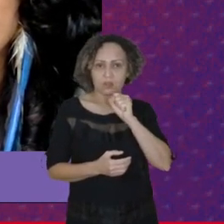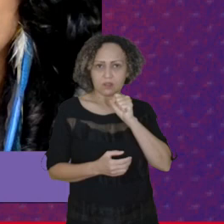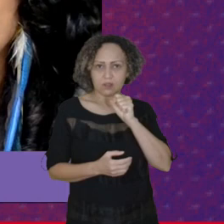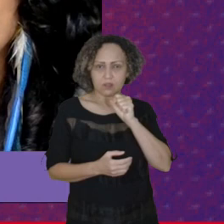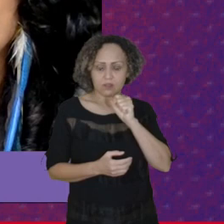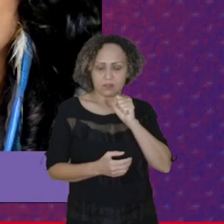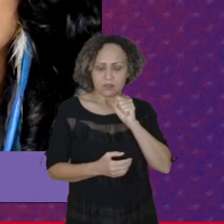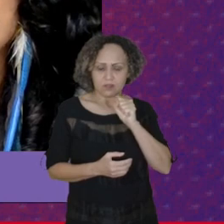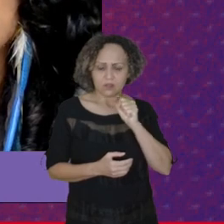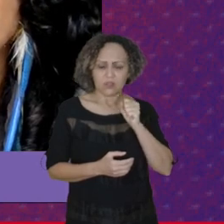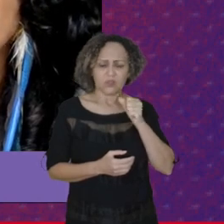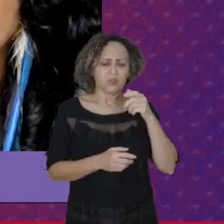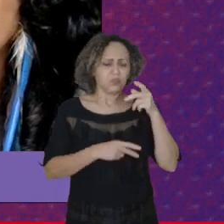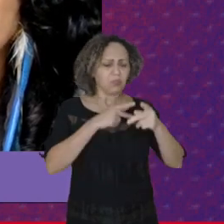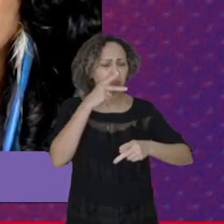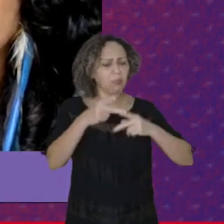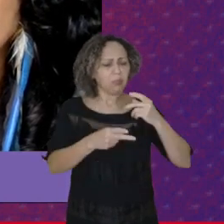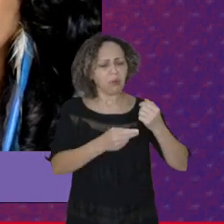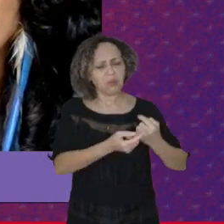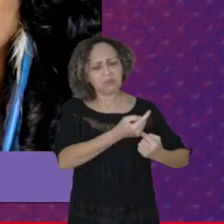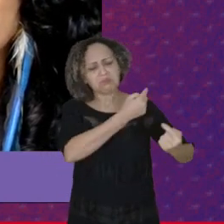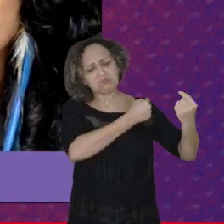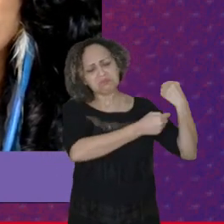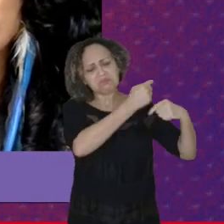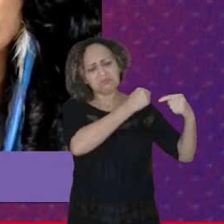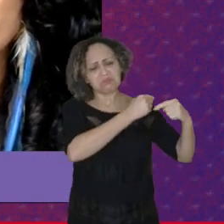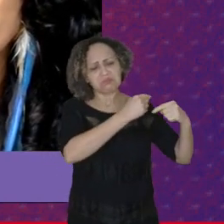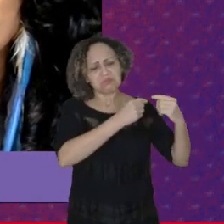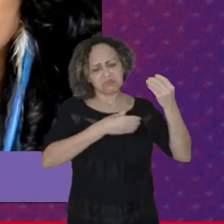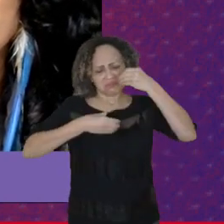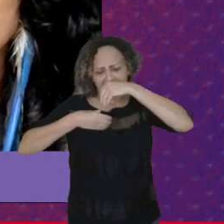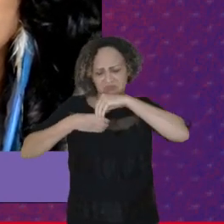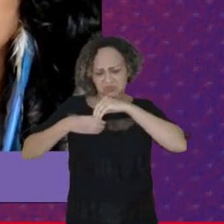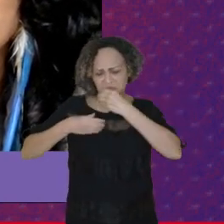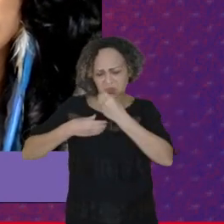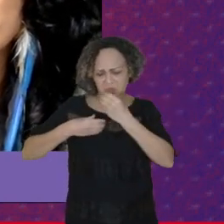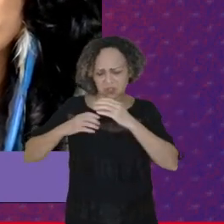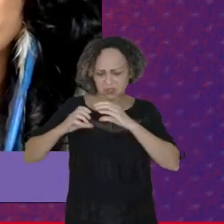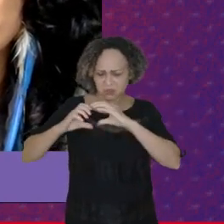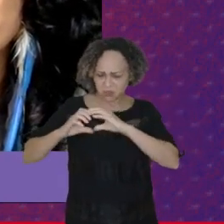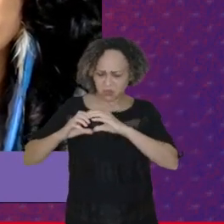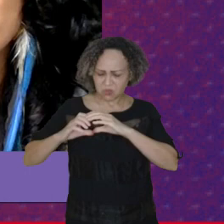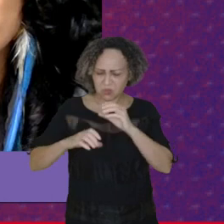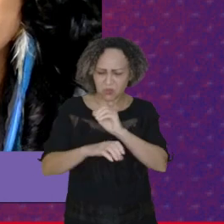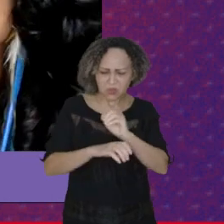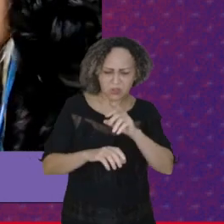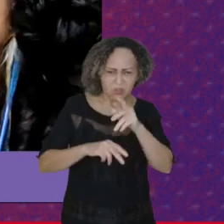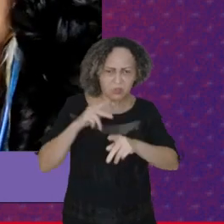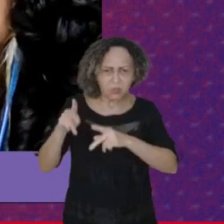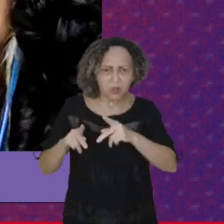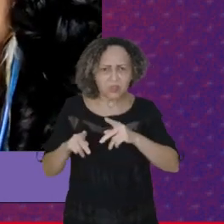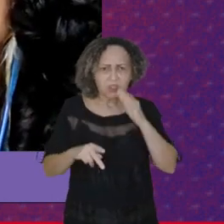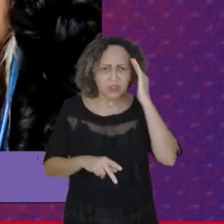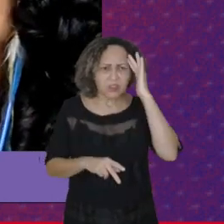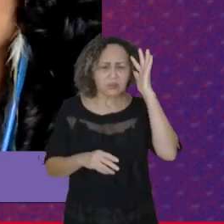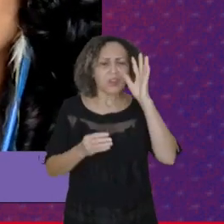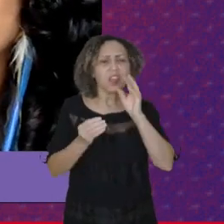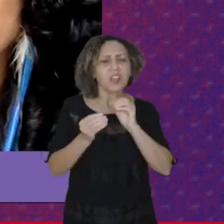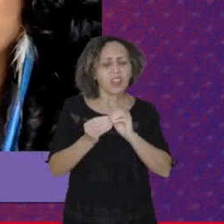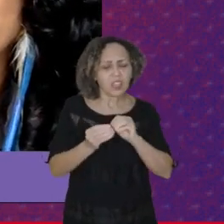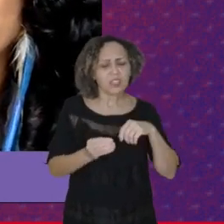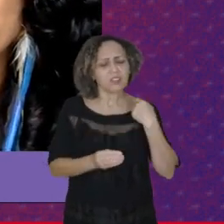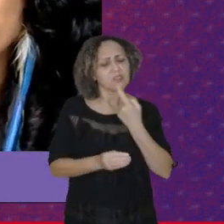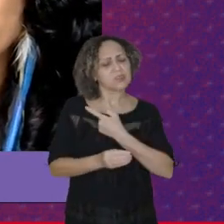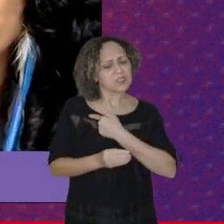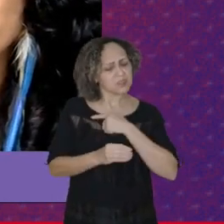cuide do nosso povo, cuide dos nossos corações, faça de compreender que a gente precisa de ser generoso